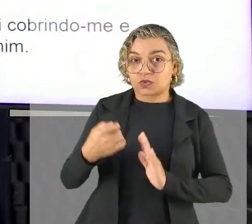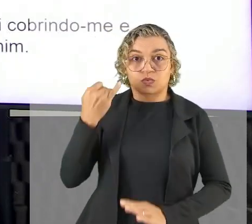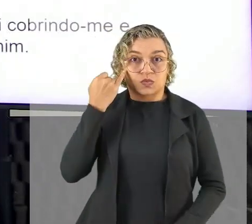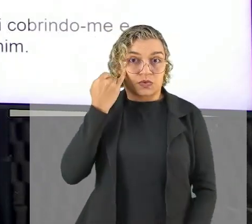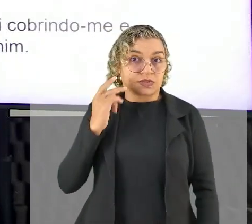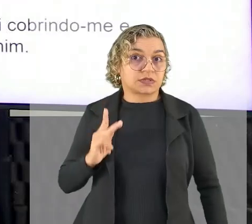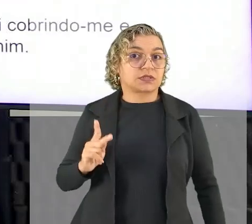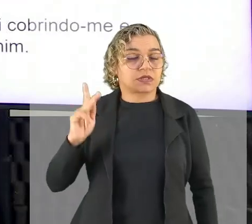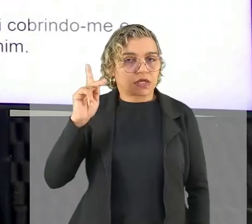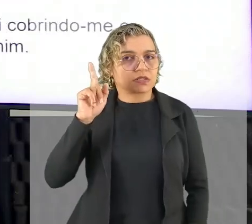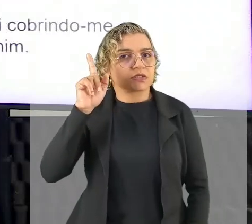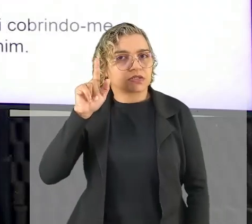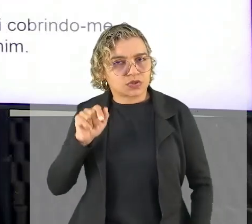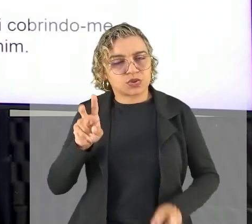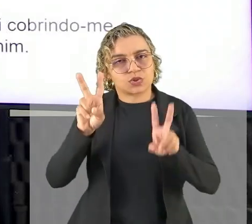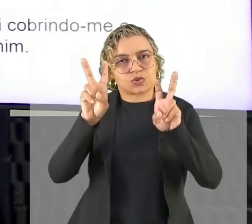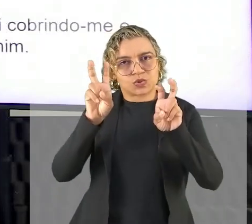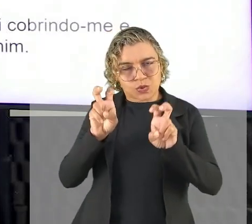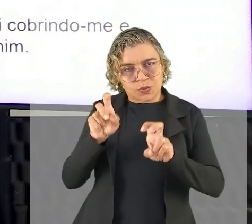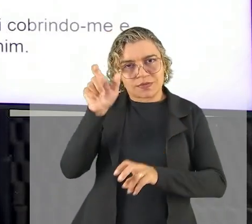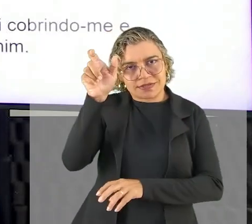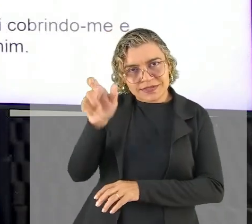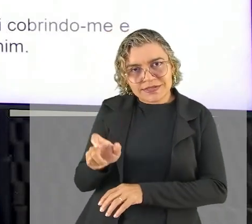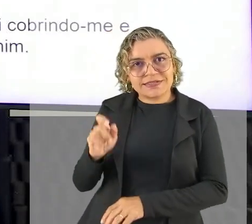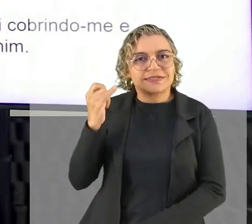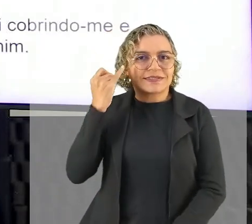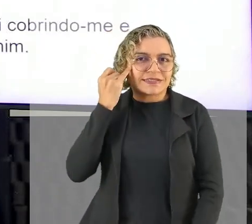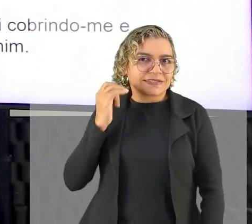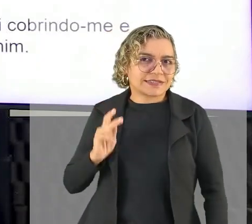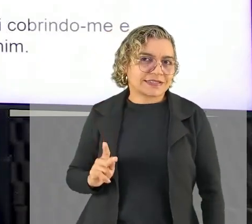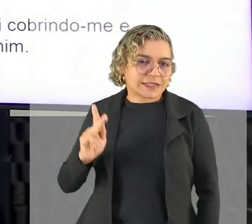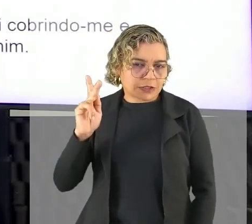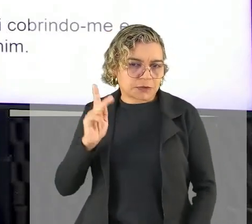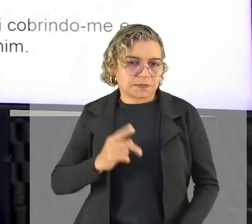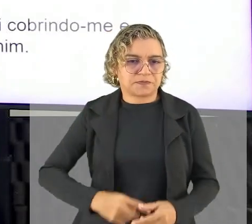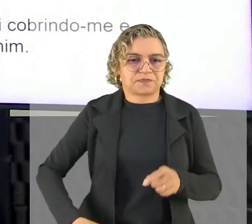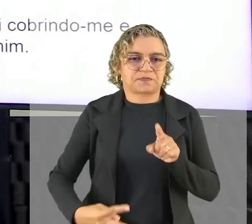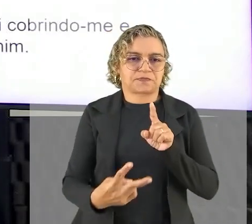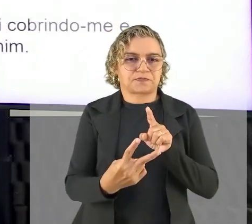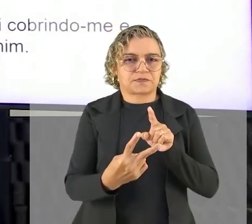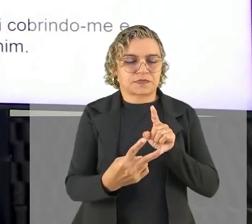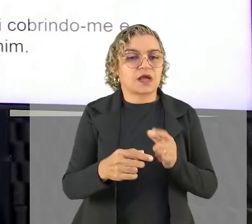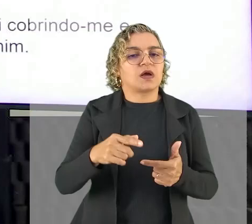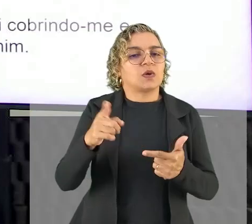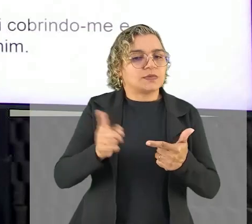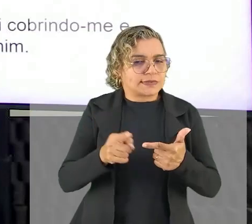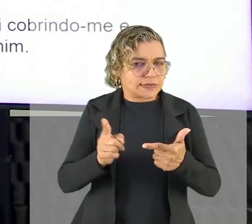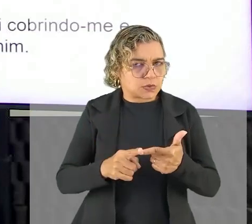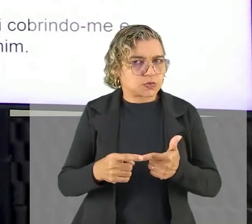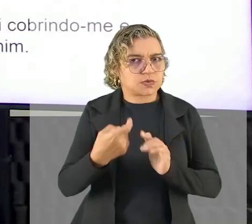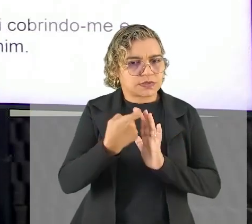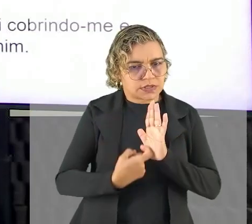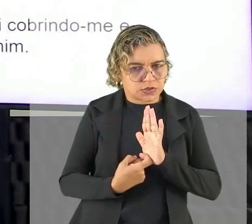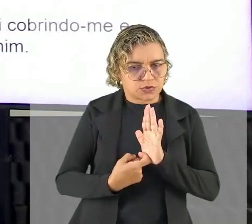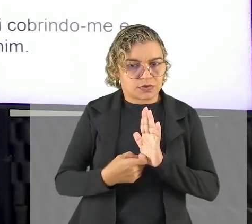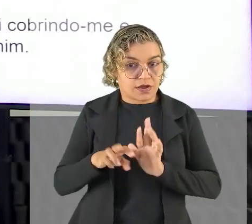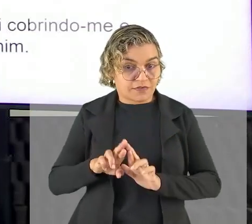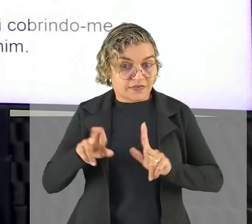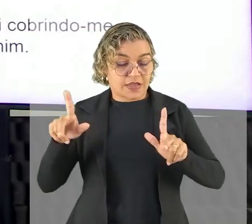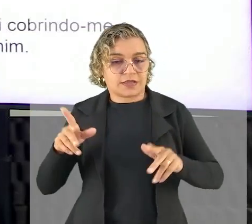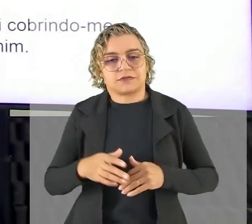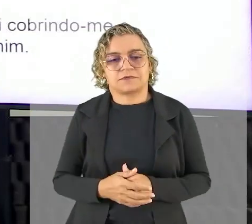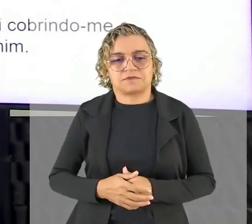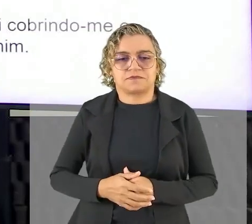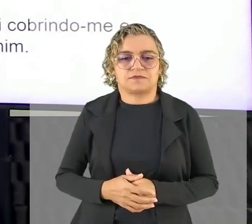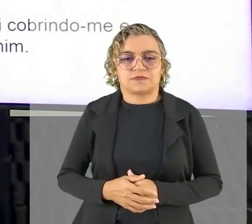mais uma questão sobre o Kant e o primeiro texto diz isso. Vamos ao segundo. Há uma inversão aqui. Duas